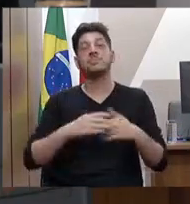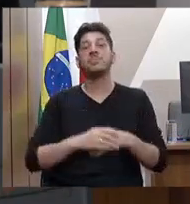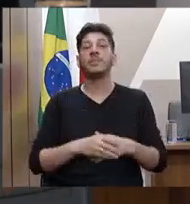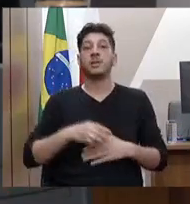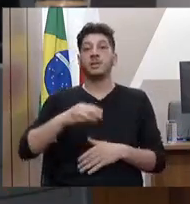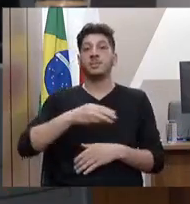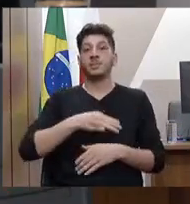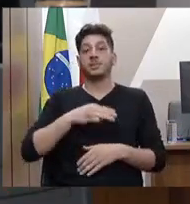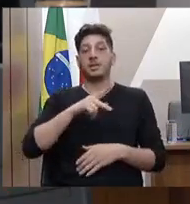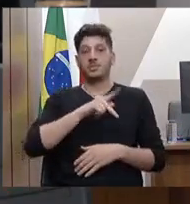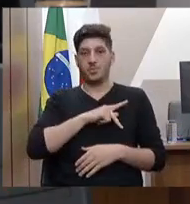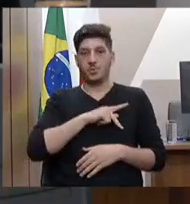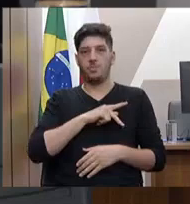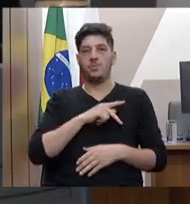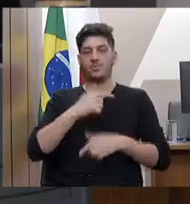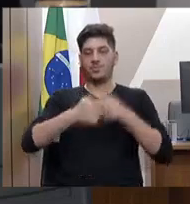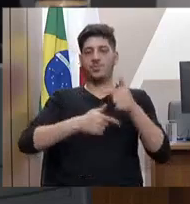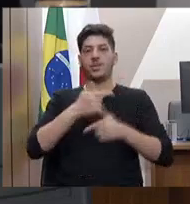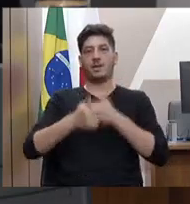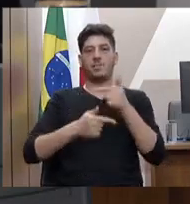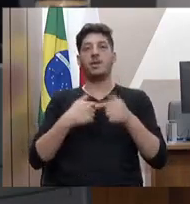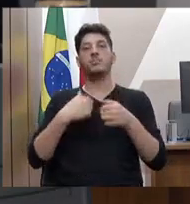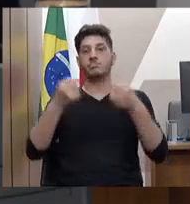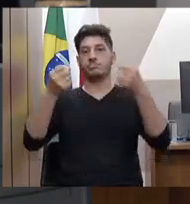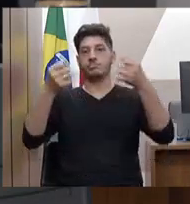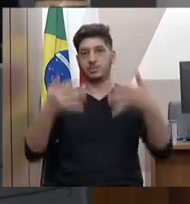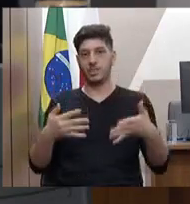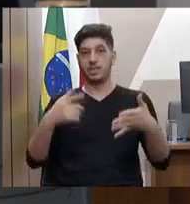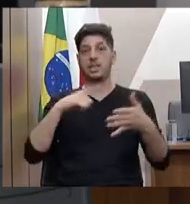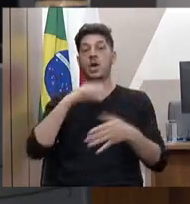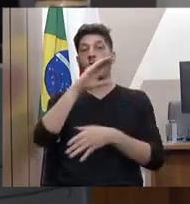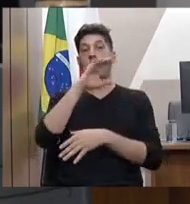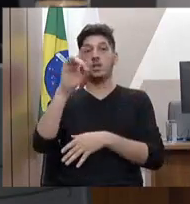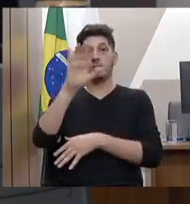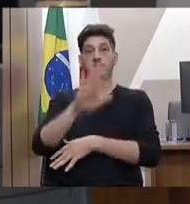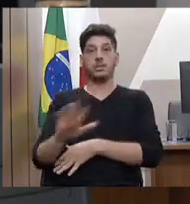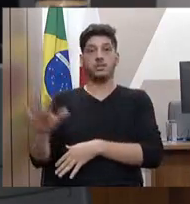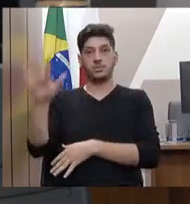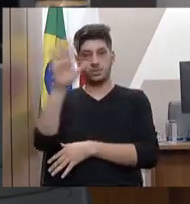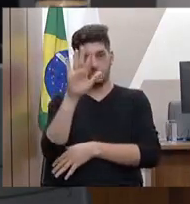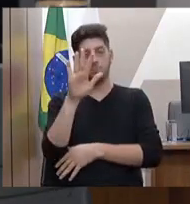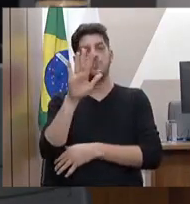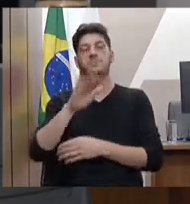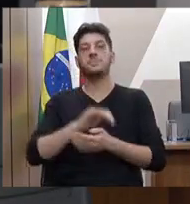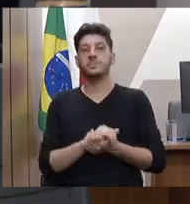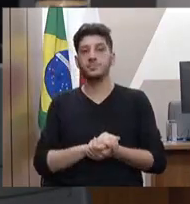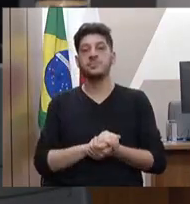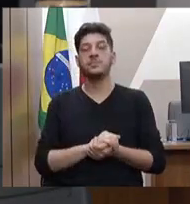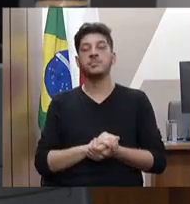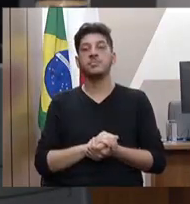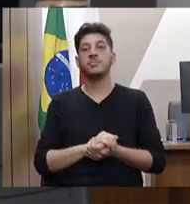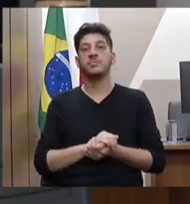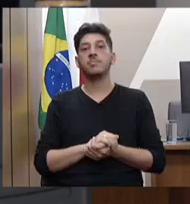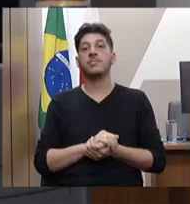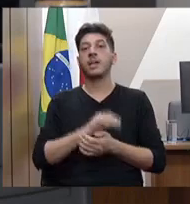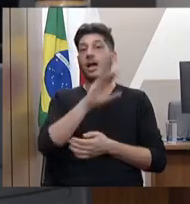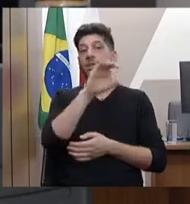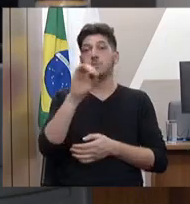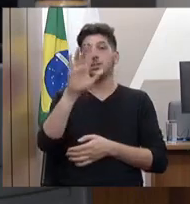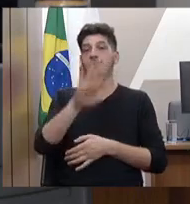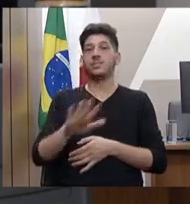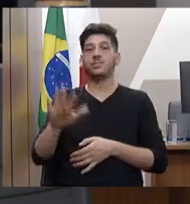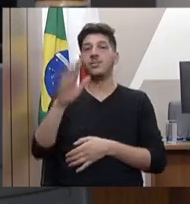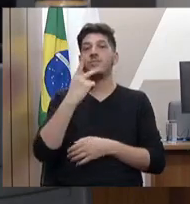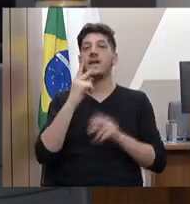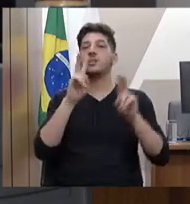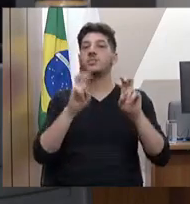Público do Trabalho né como eu falei nós temos uma Coordenadoria nacional que traz as diretrizes